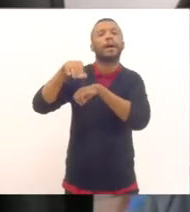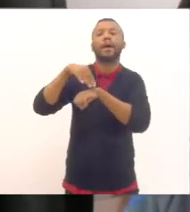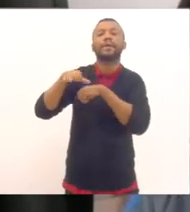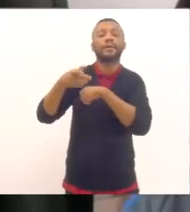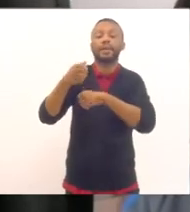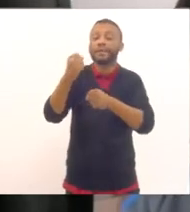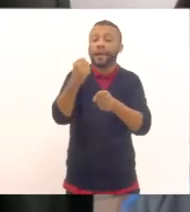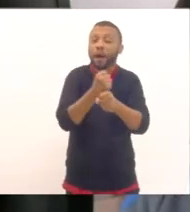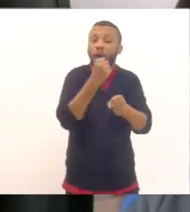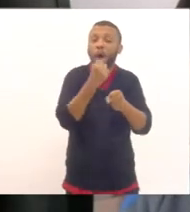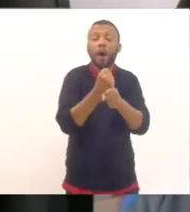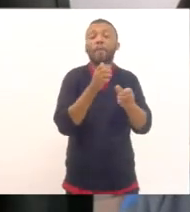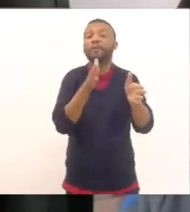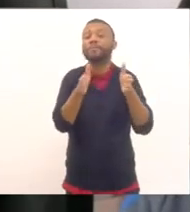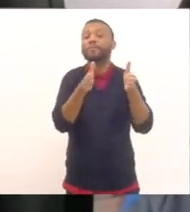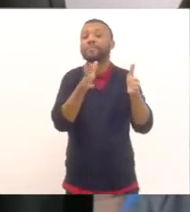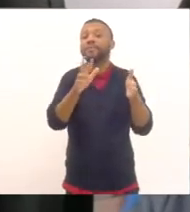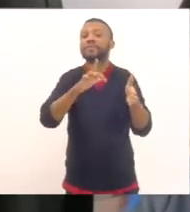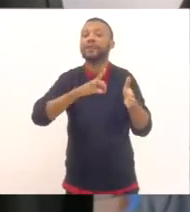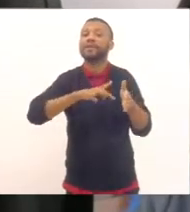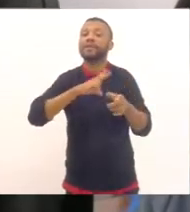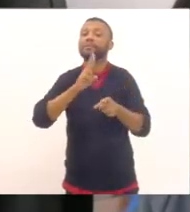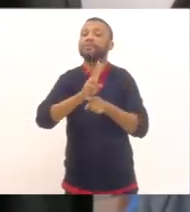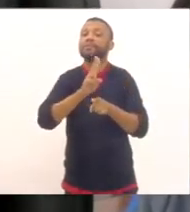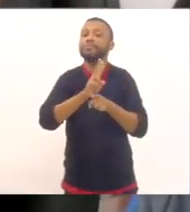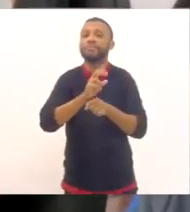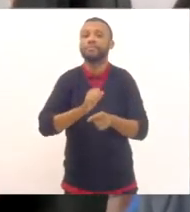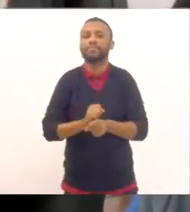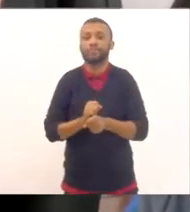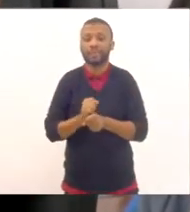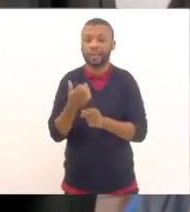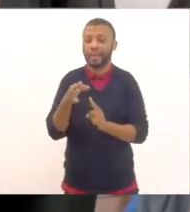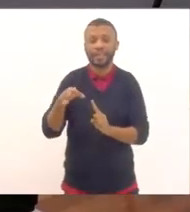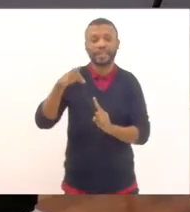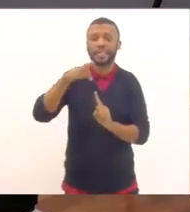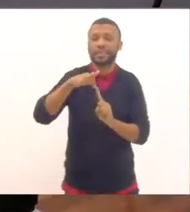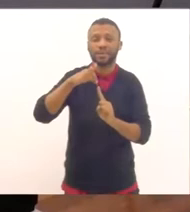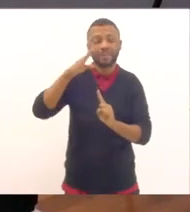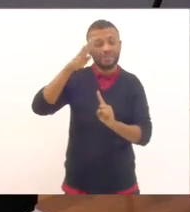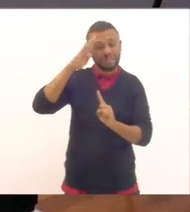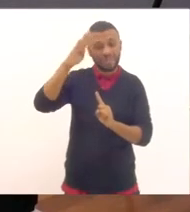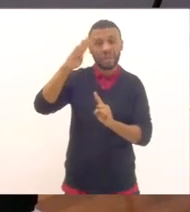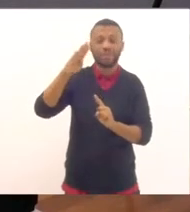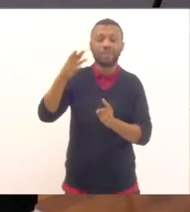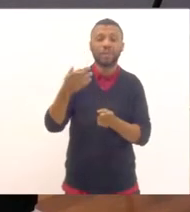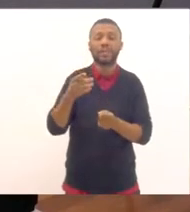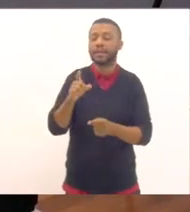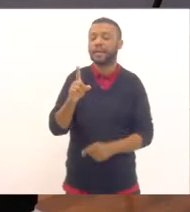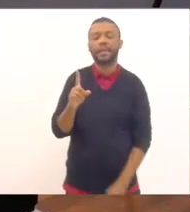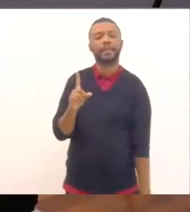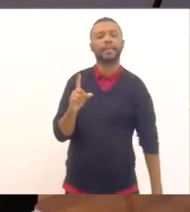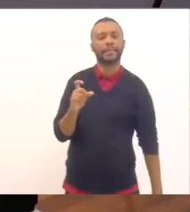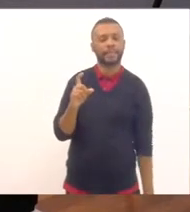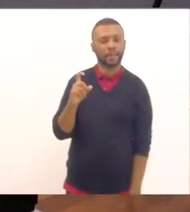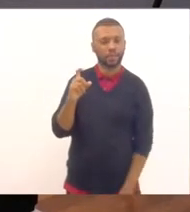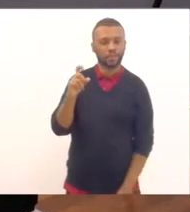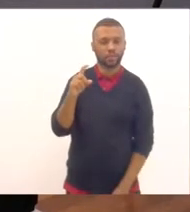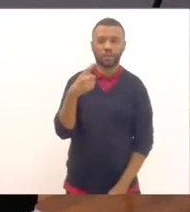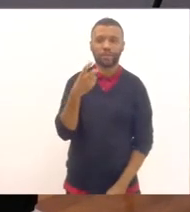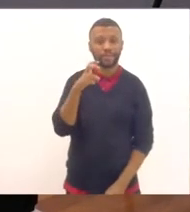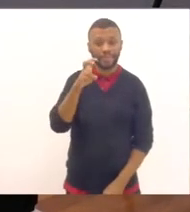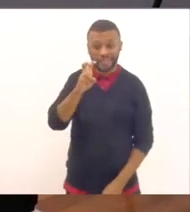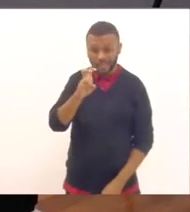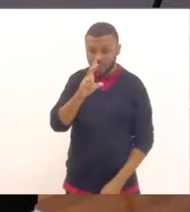ter durar é a estação que mais durou foi em Senador Camará por exemplo ficamos 5 dias